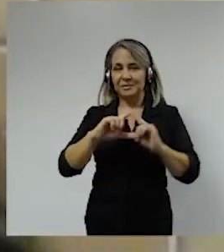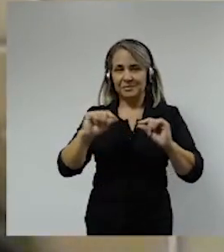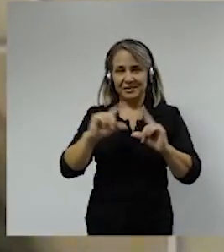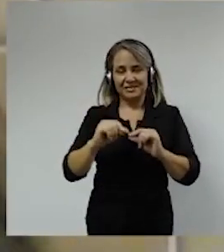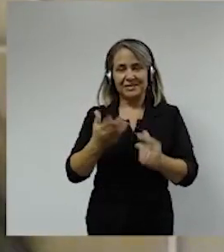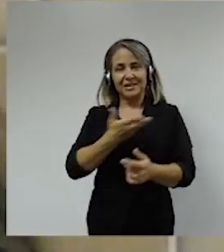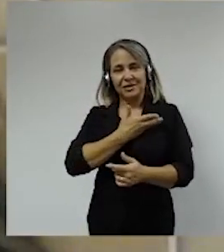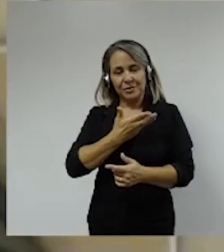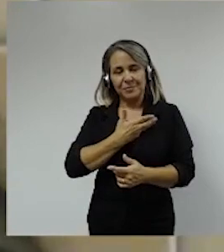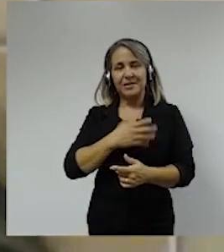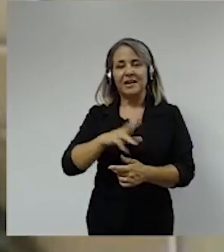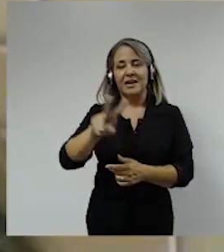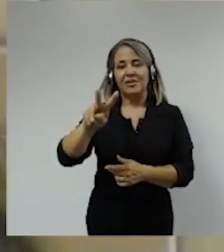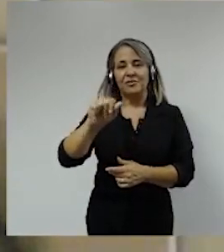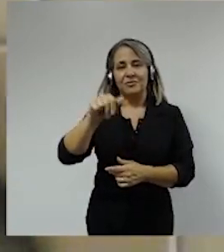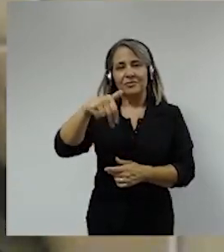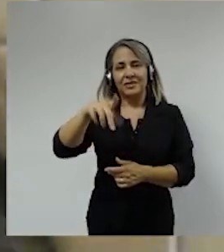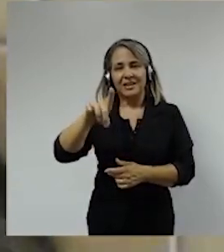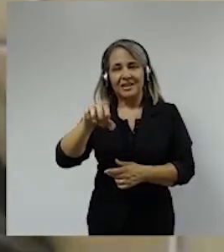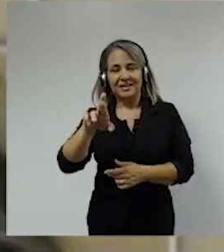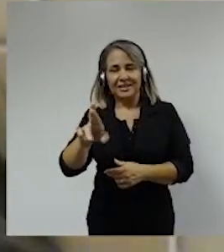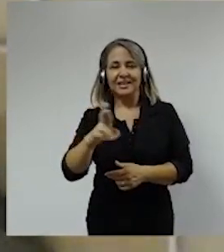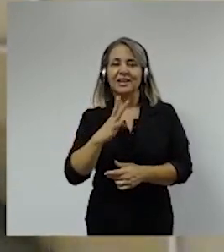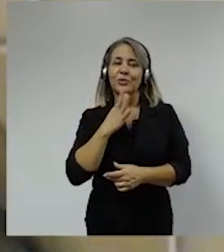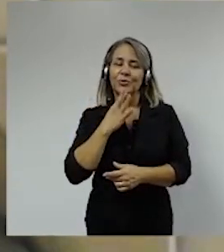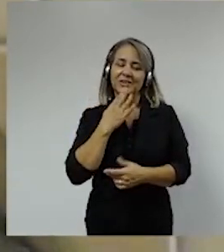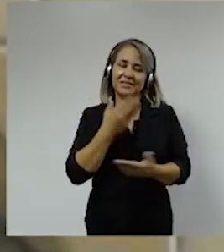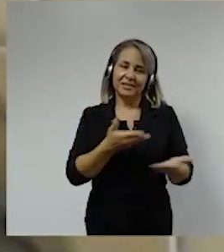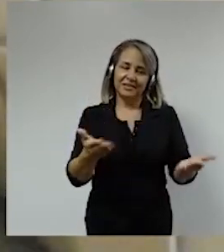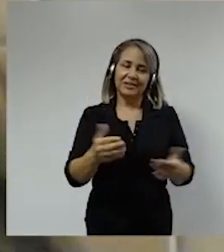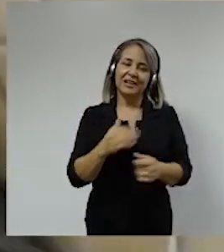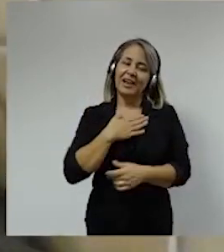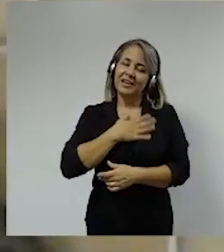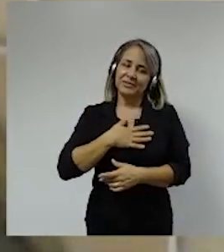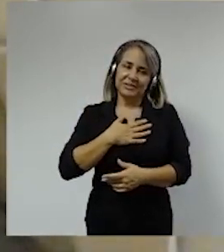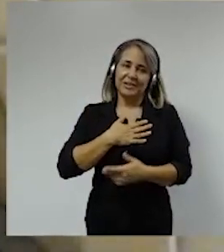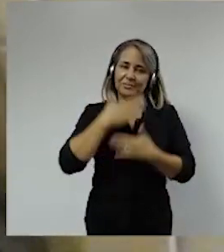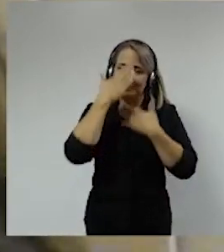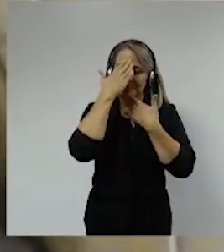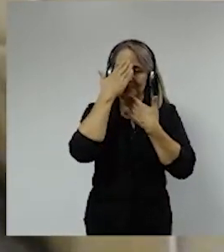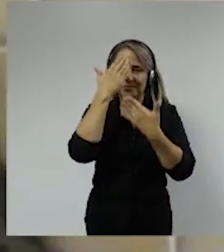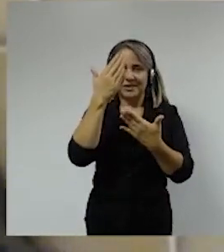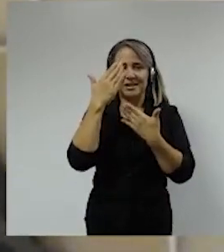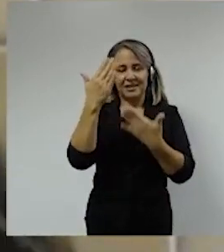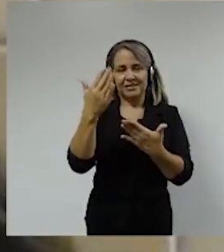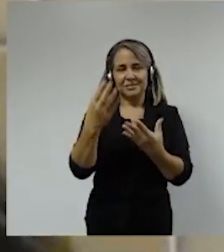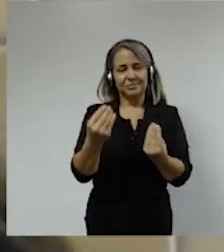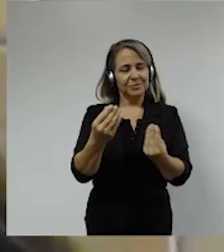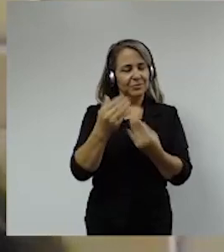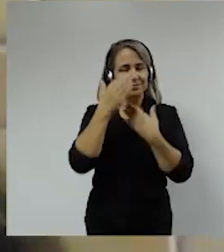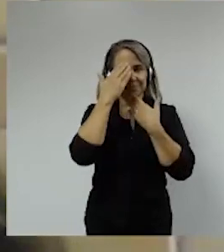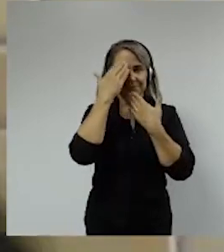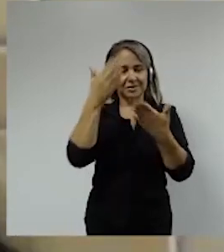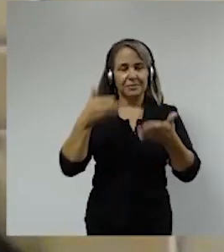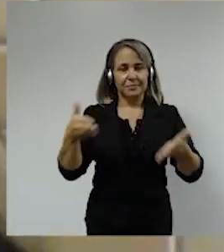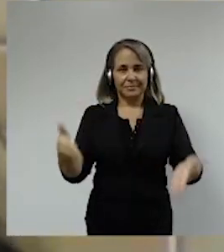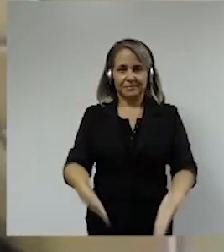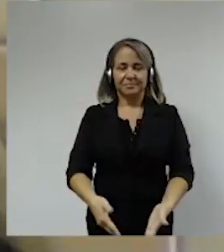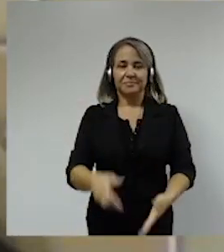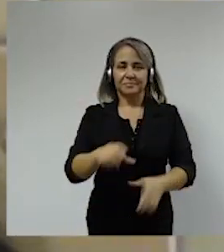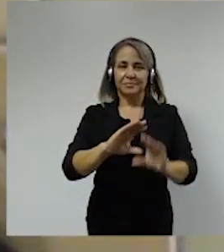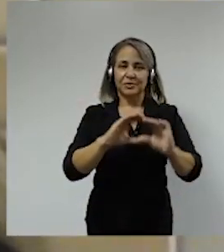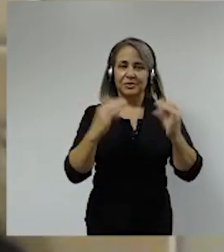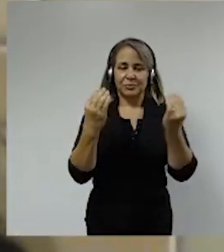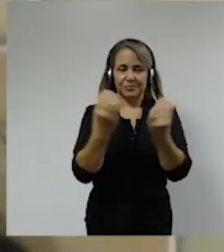grande amiga, o Vander, que eu acabei de conhecer, e eu adorei também. Então, muito, muito, muito obrigada pela participação aqui nesse